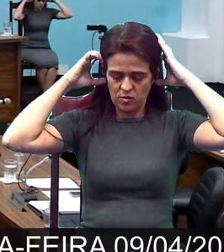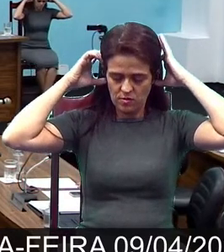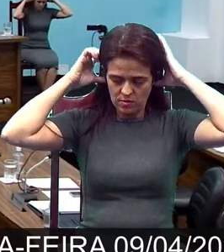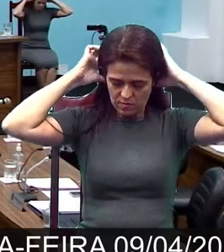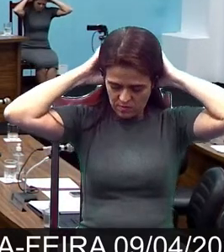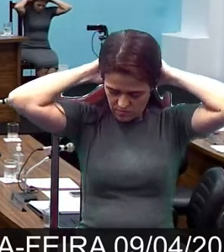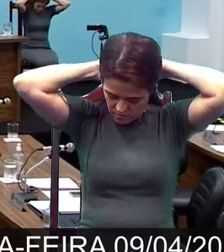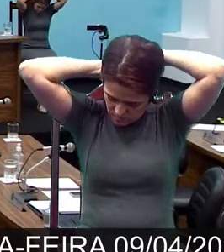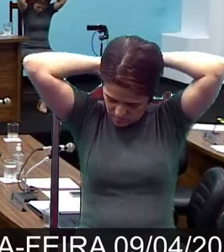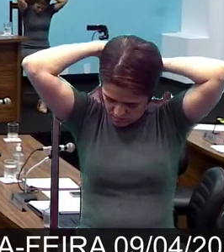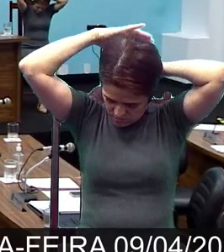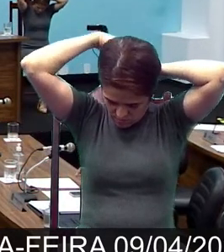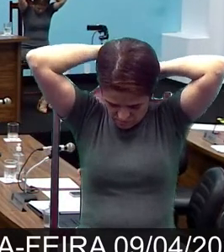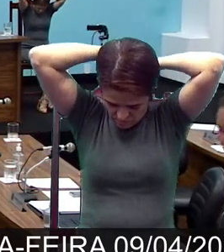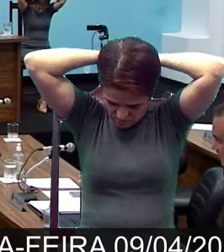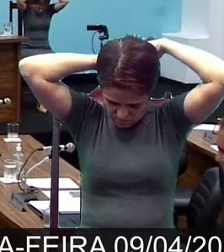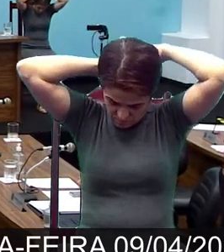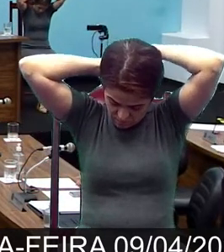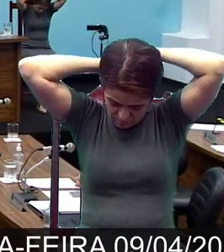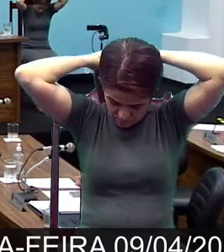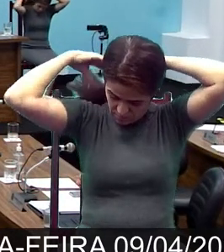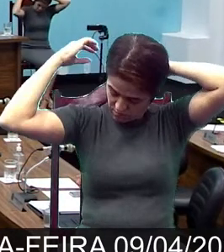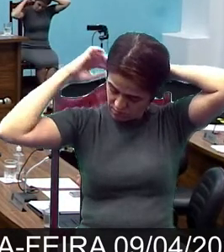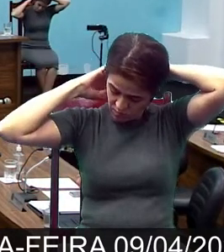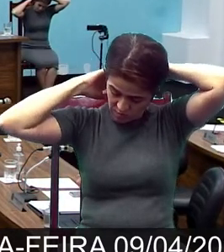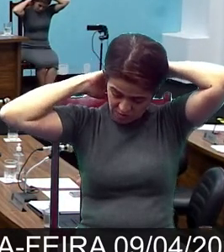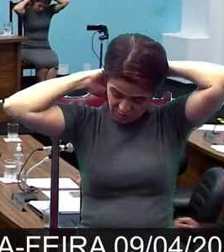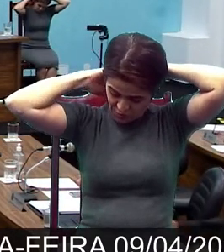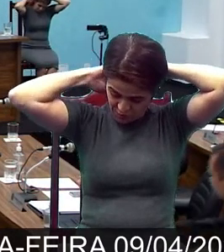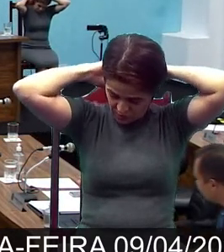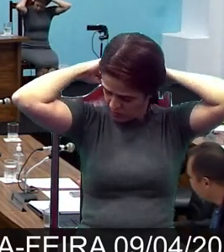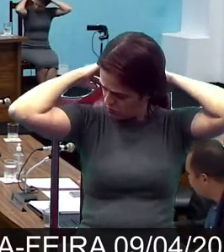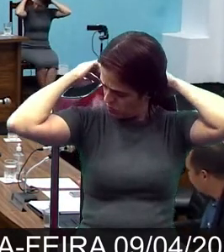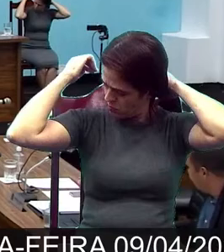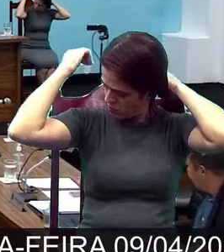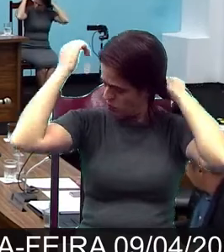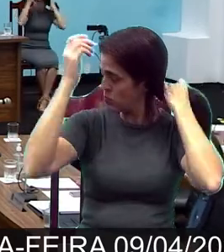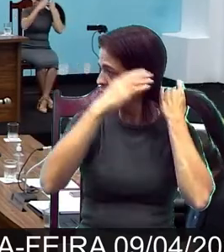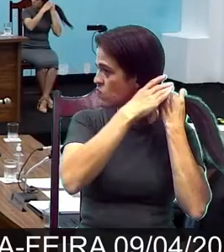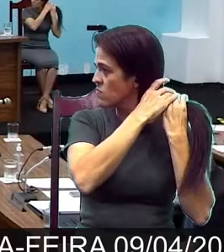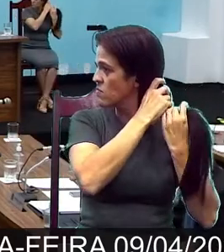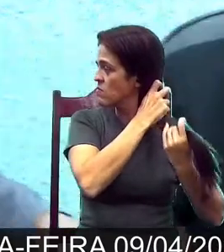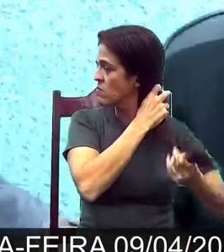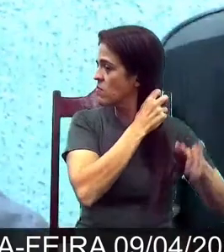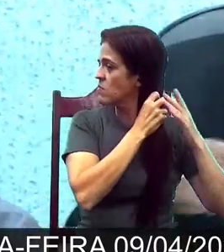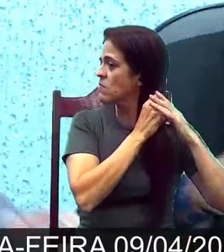Não. Agora você pode mandar brasa aí, requerimento. Você vai falar, Jó?